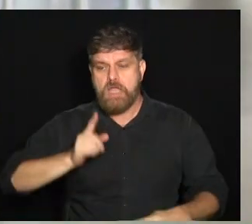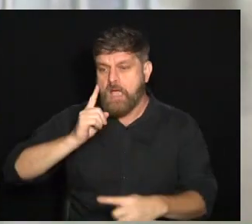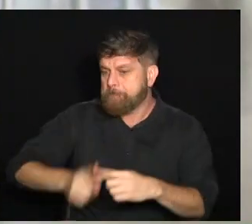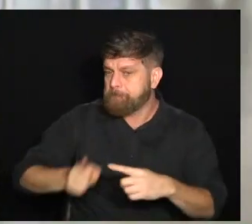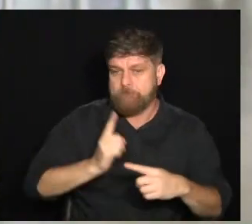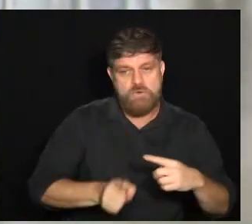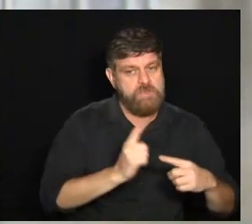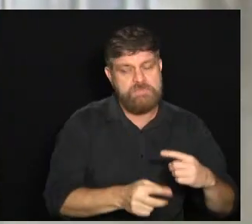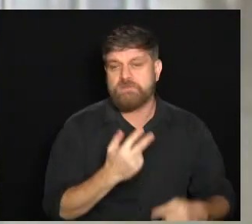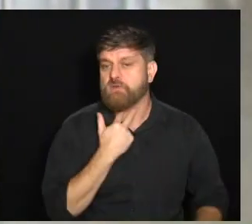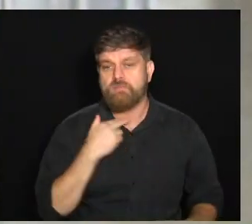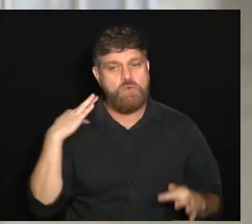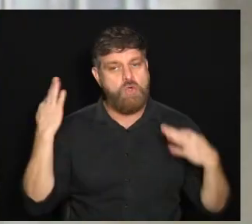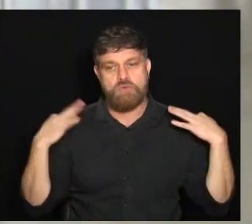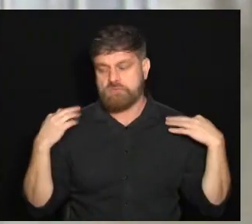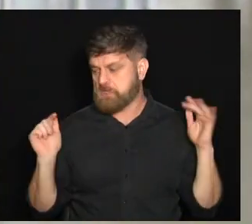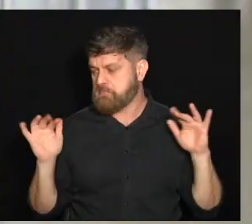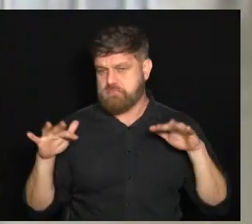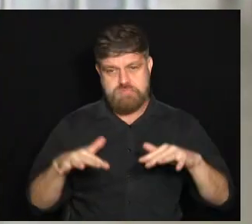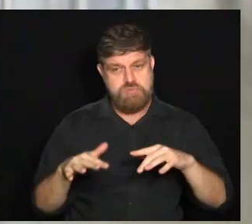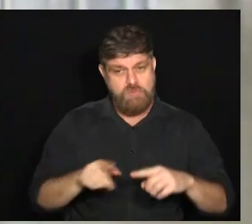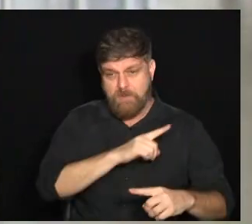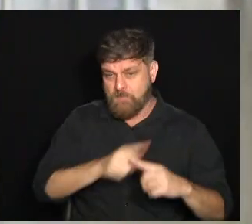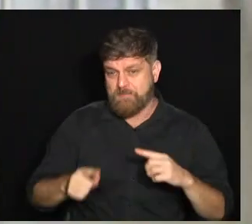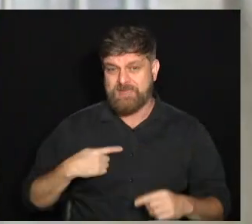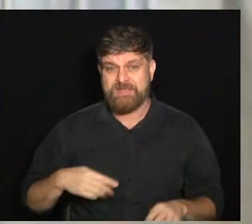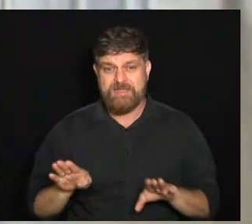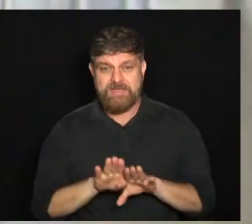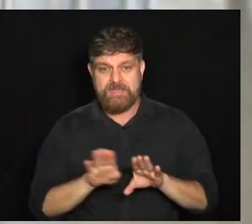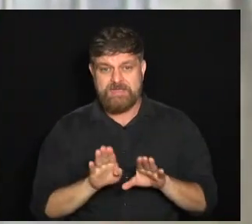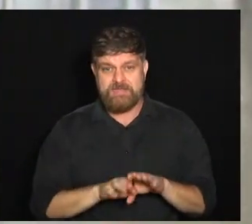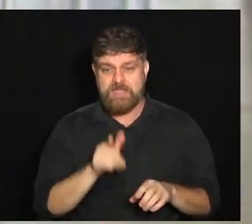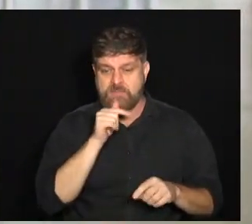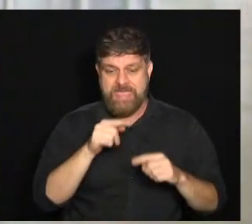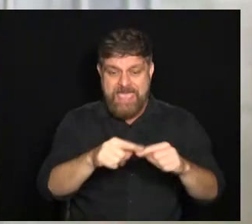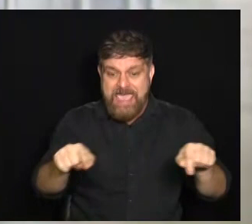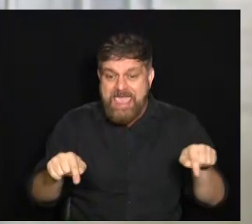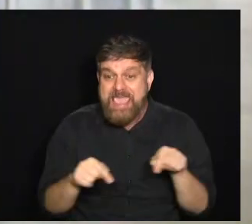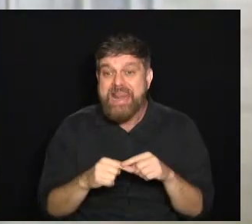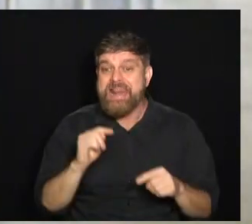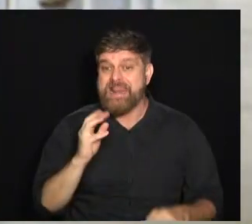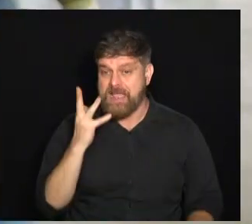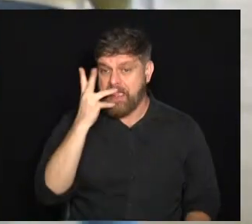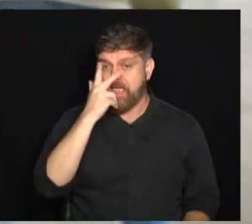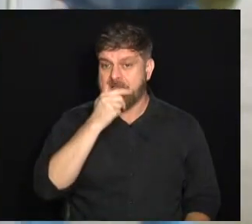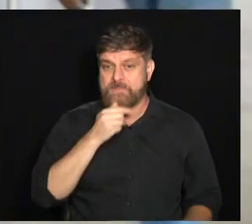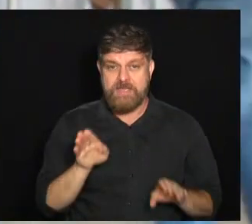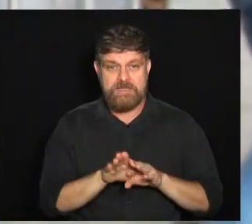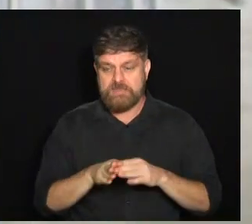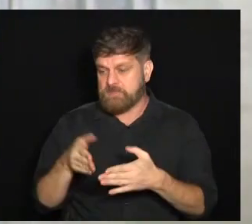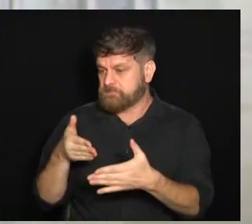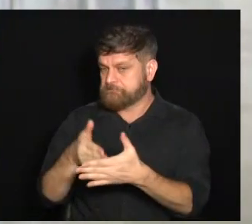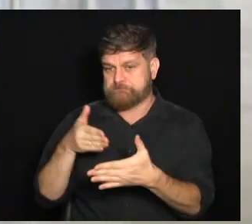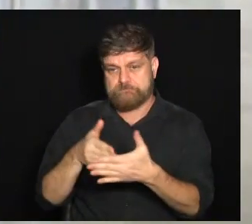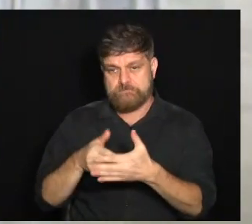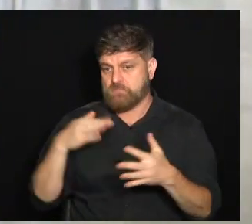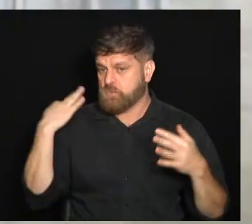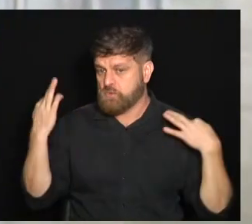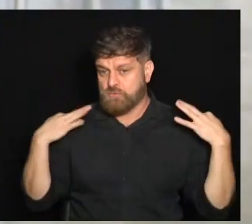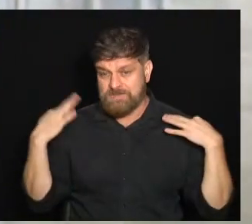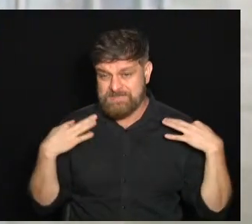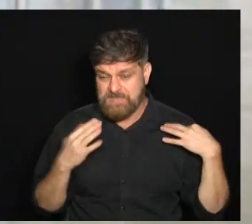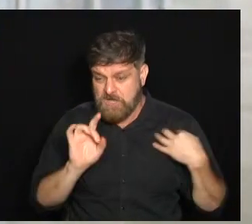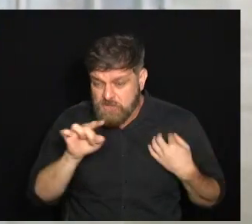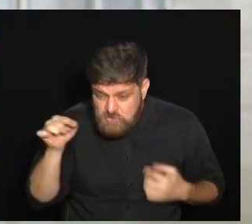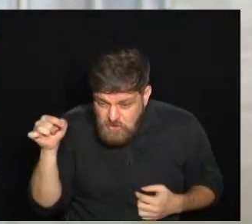proibido para turistas. Em Ilhabela, aqui também no litoral norte de São Paulo, a ilha fechou o acesso para os turistas, então só entra